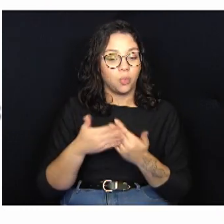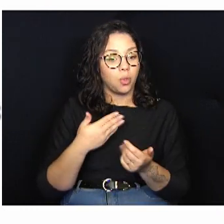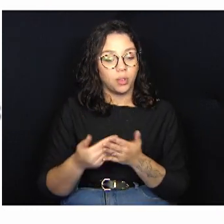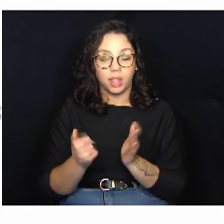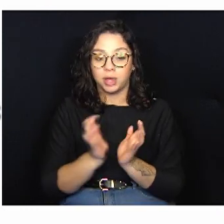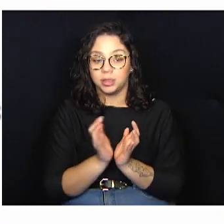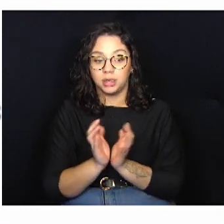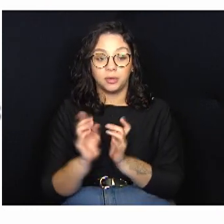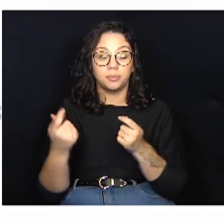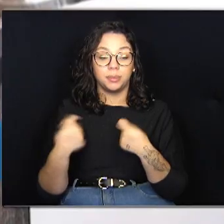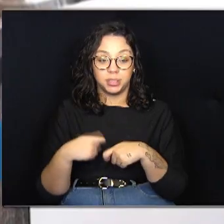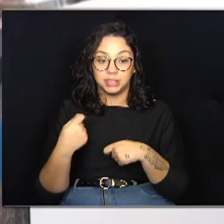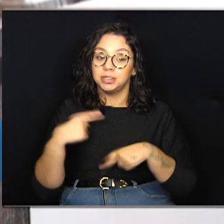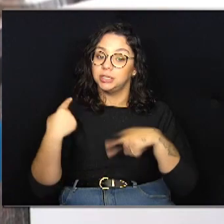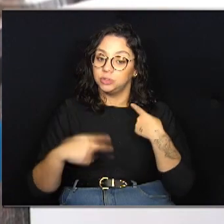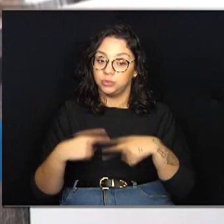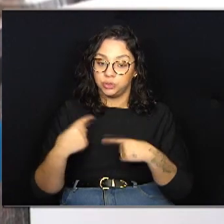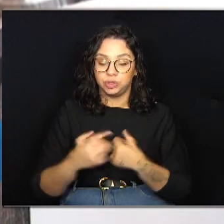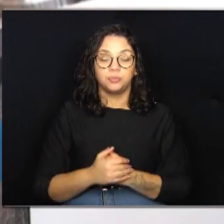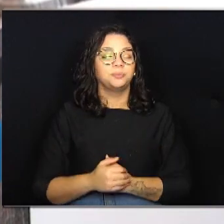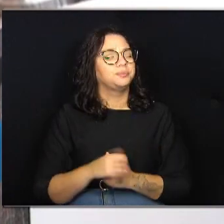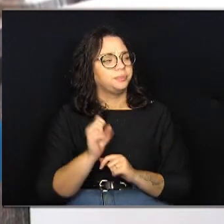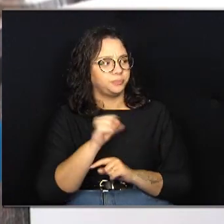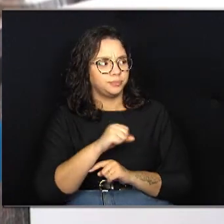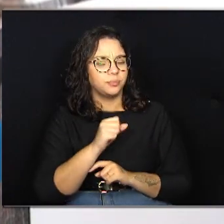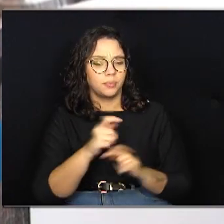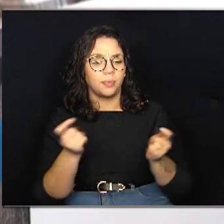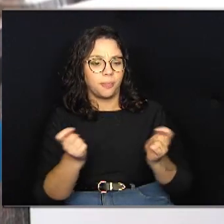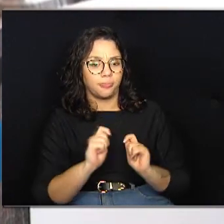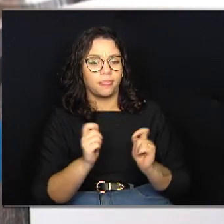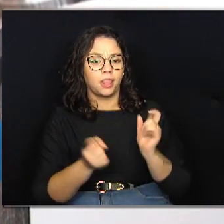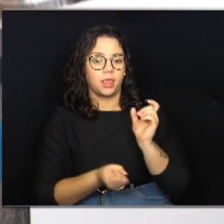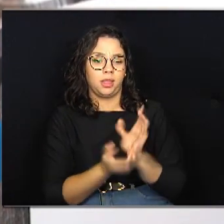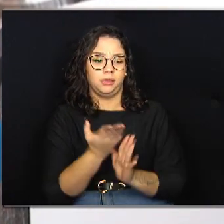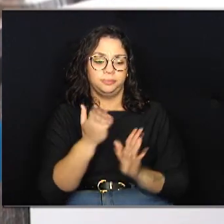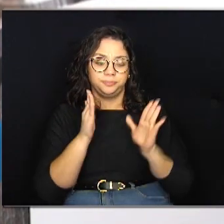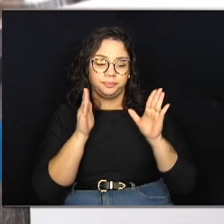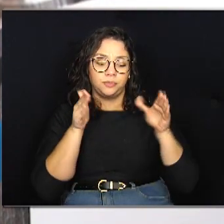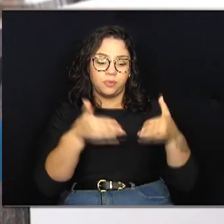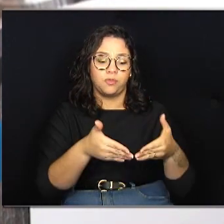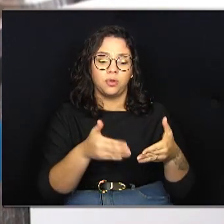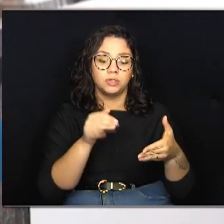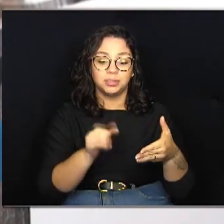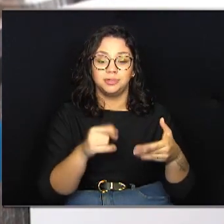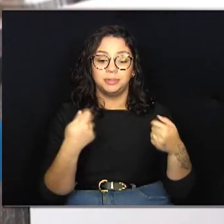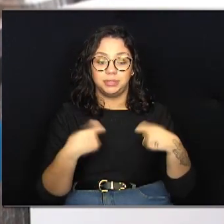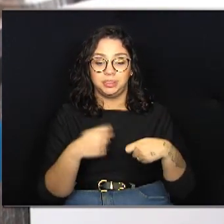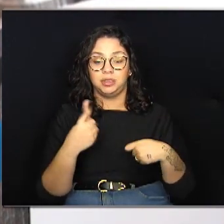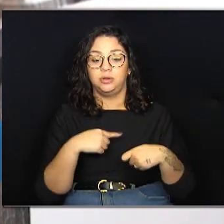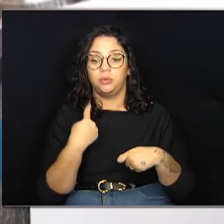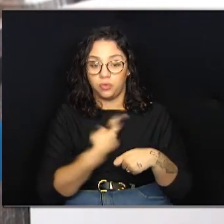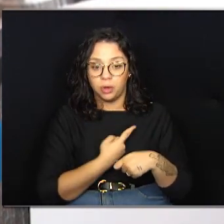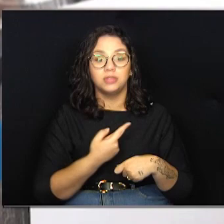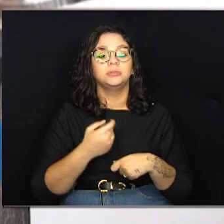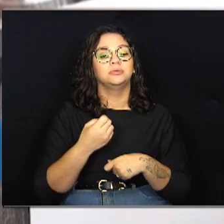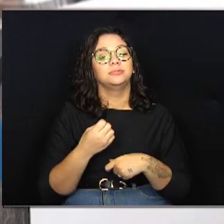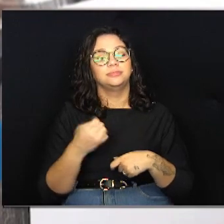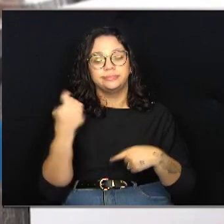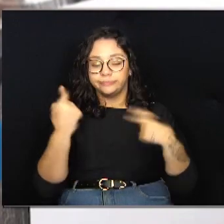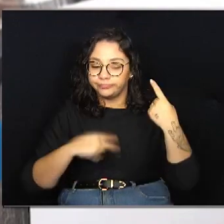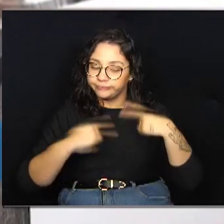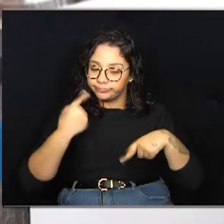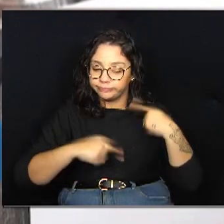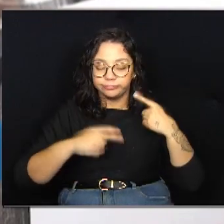cada vez mais debatido. Sim, existe a possibilidade de um fórum e, se tiver necessidade, sim, nós vamos fazer quantos debates